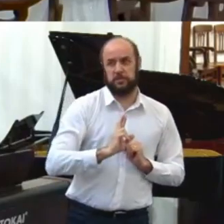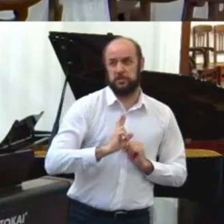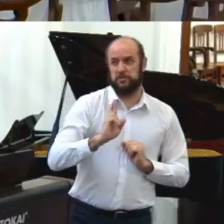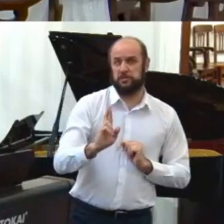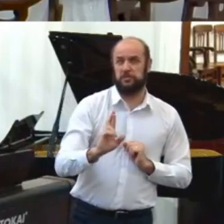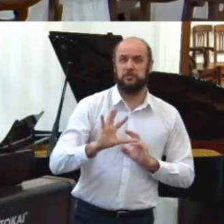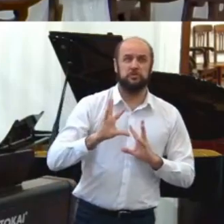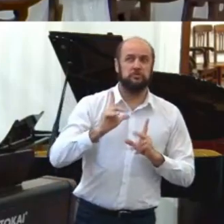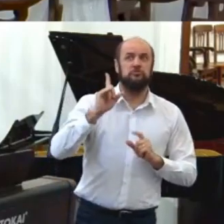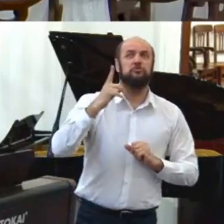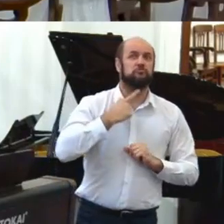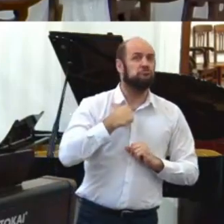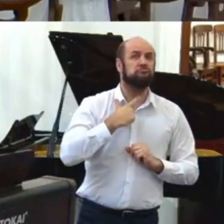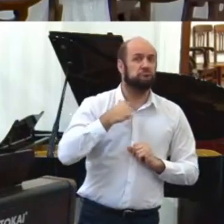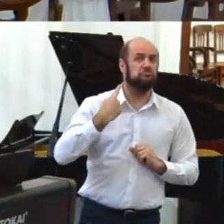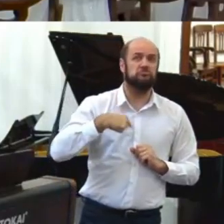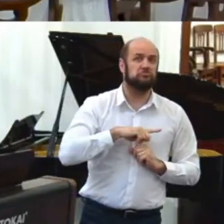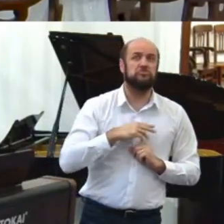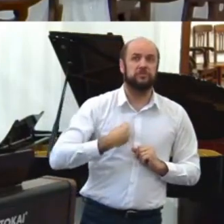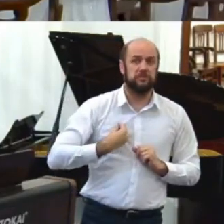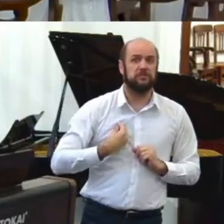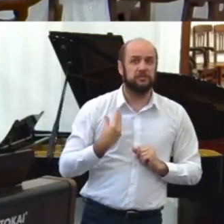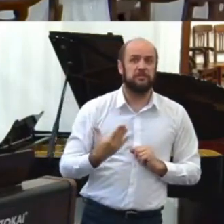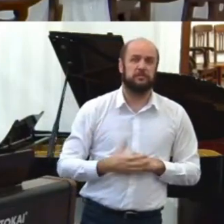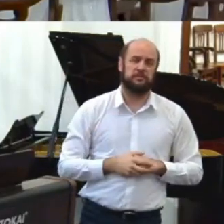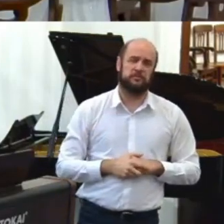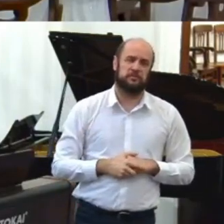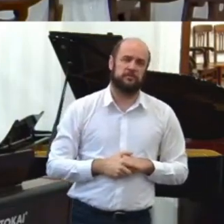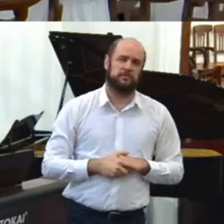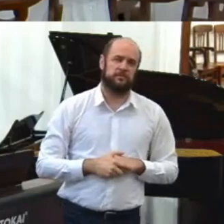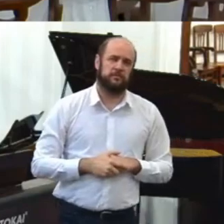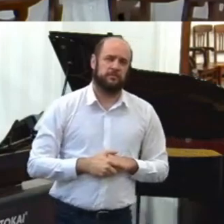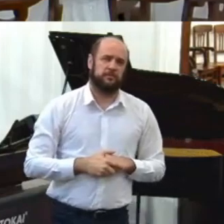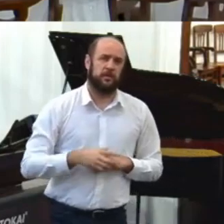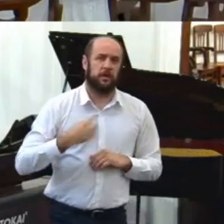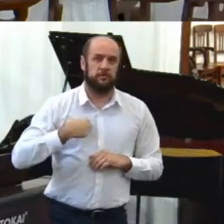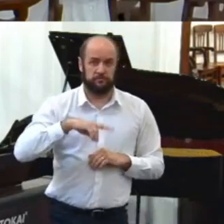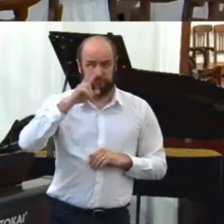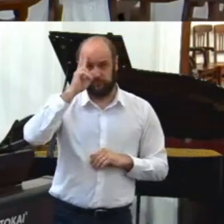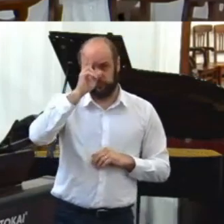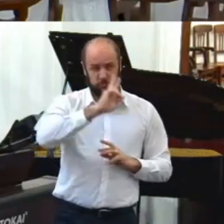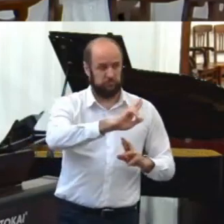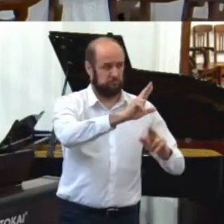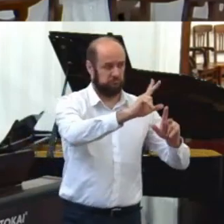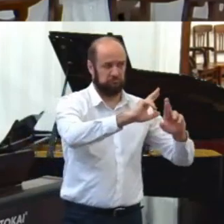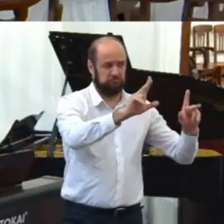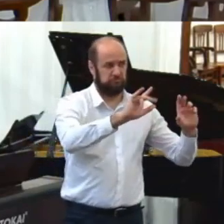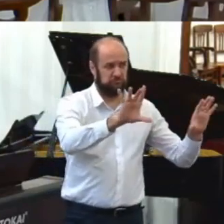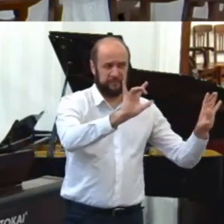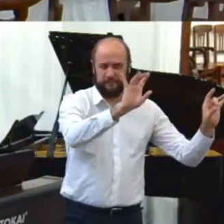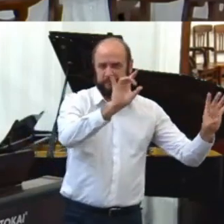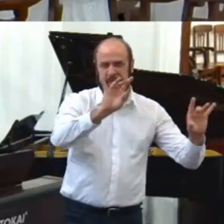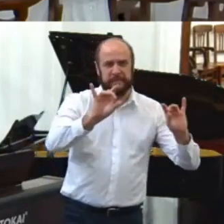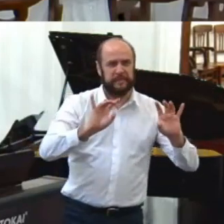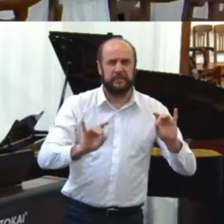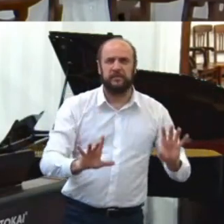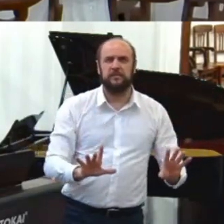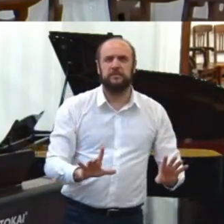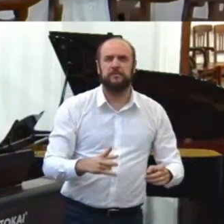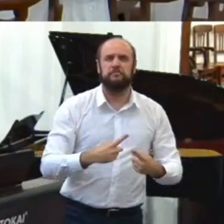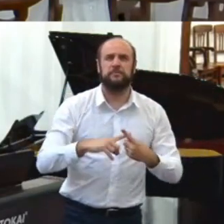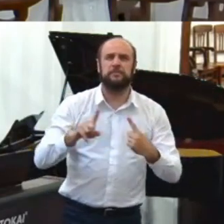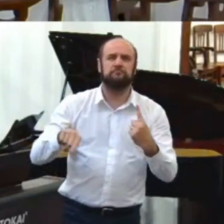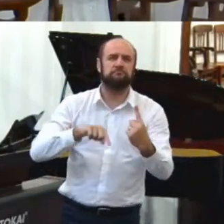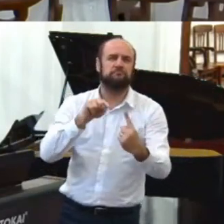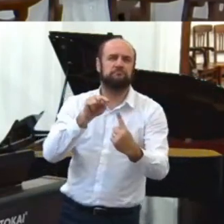aquilo que Deus queria que acontecesse na nossa vida. Nós podemos ter histórias muito diferentes, mas nós temos um